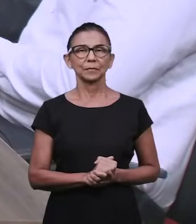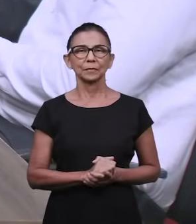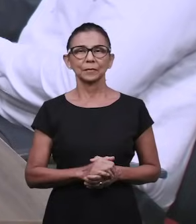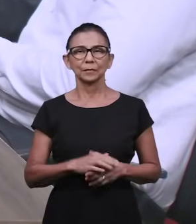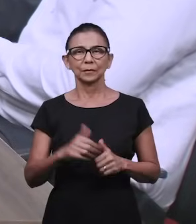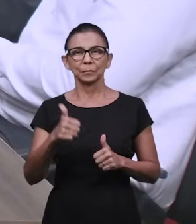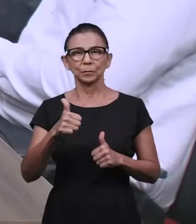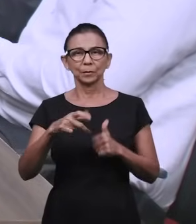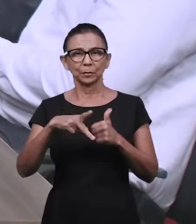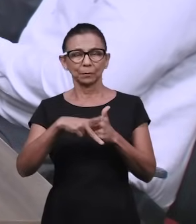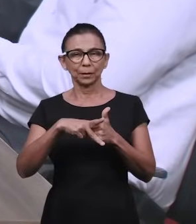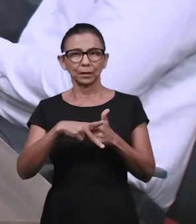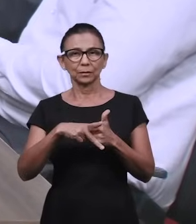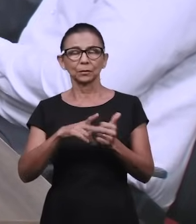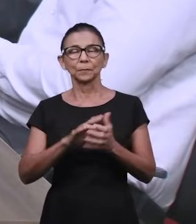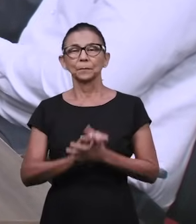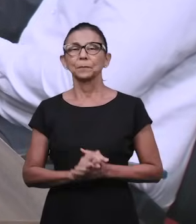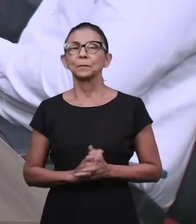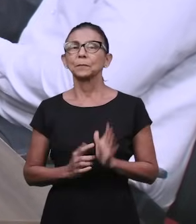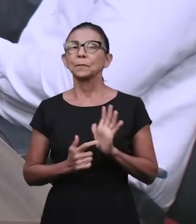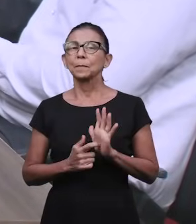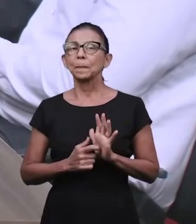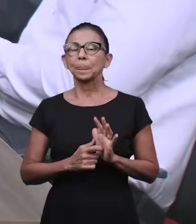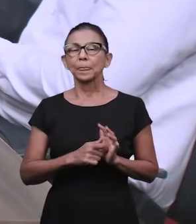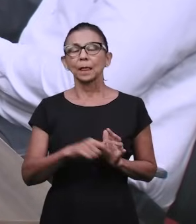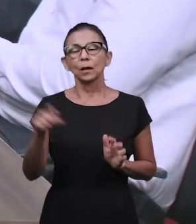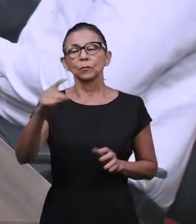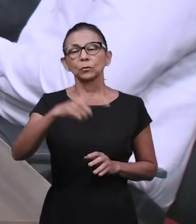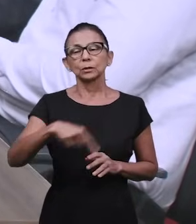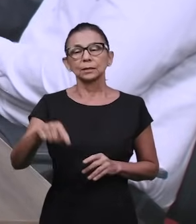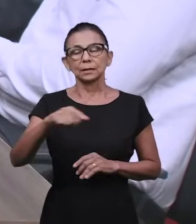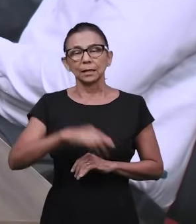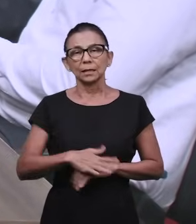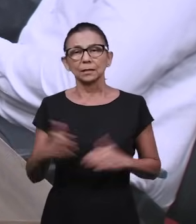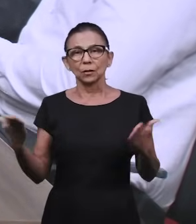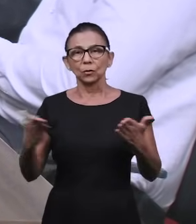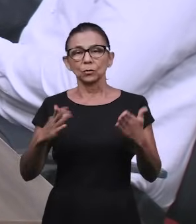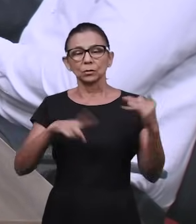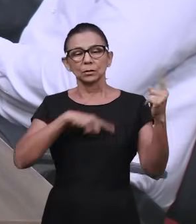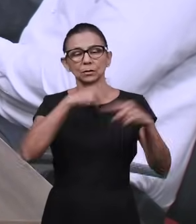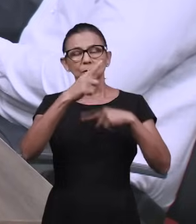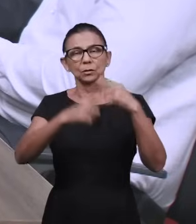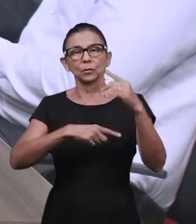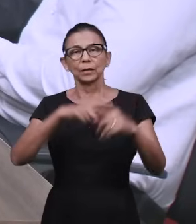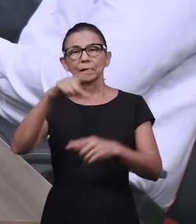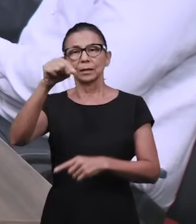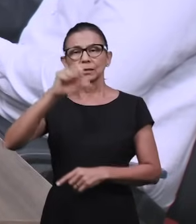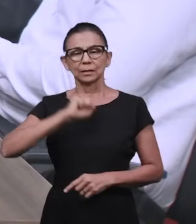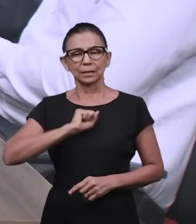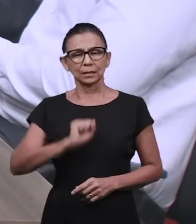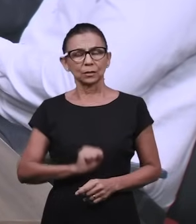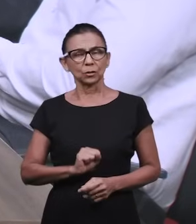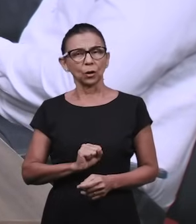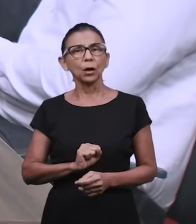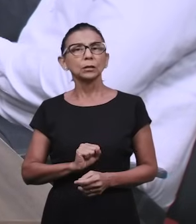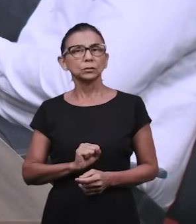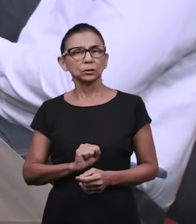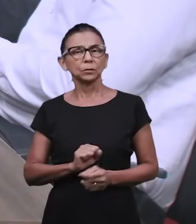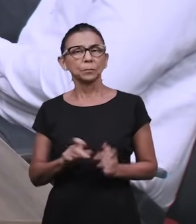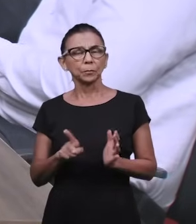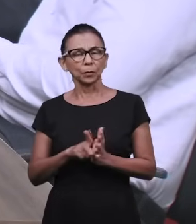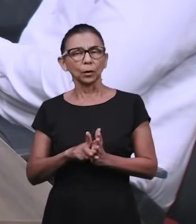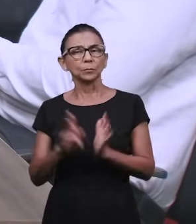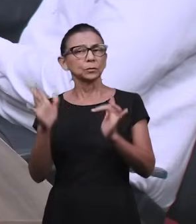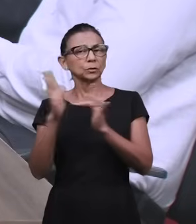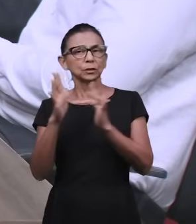né, que fala justamente isso, ó. Vós sois a geração eleita, sacerdócio real, Glória a Jesus. nação santa, Graças ou a seja, Deus. povo